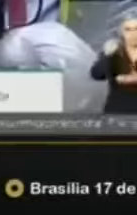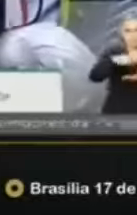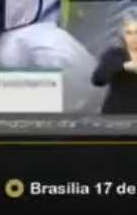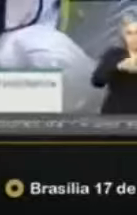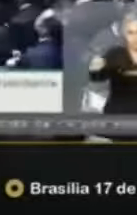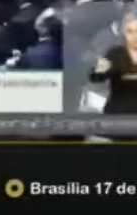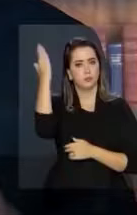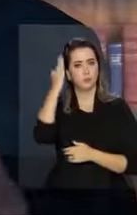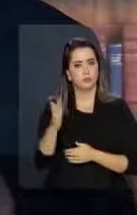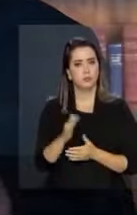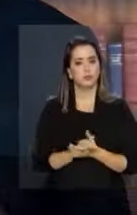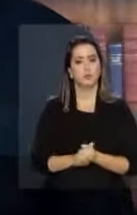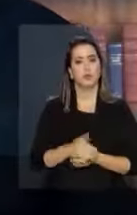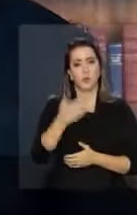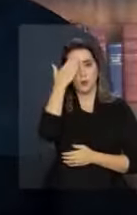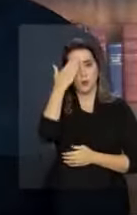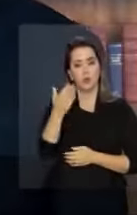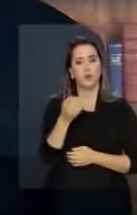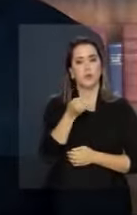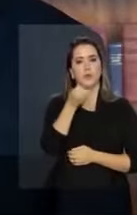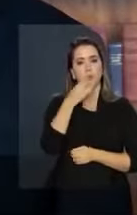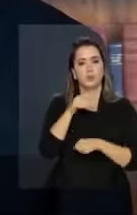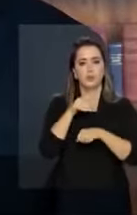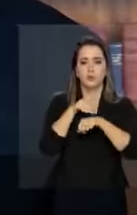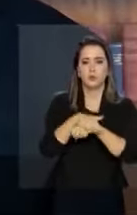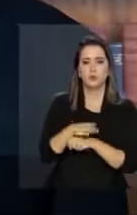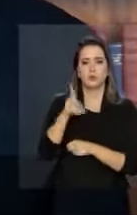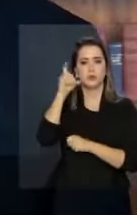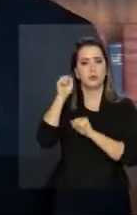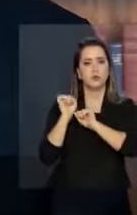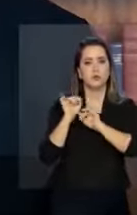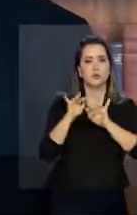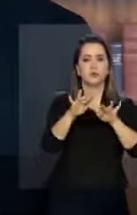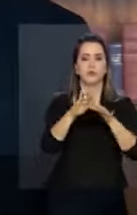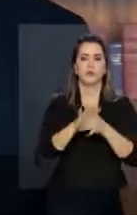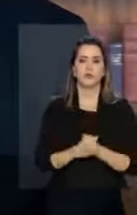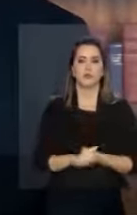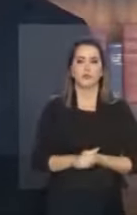impeachment, presidente. Obrigado pela atenção. Boa noite. Que Deus nos abençoe.